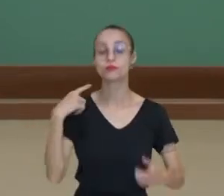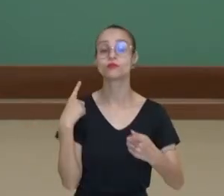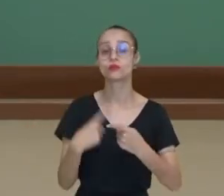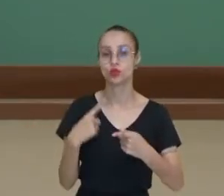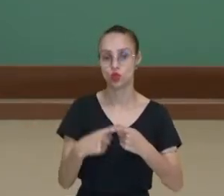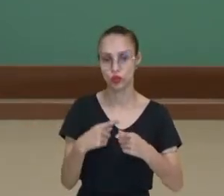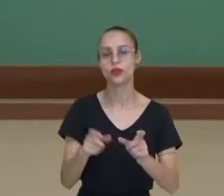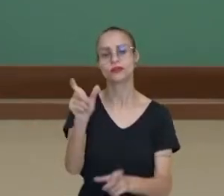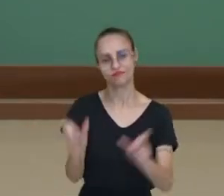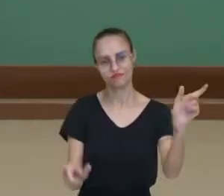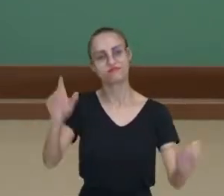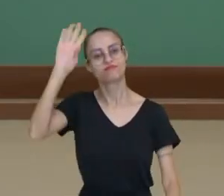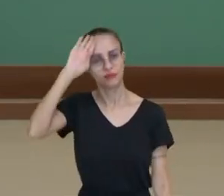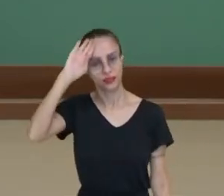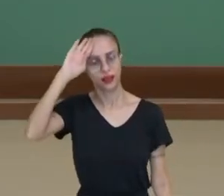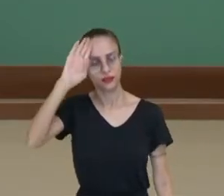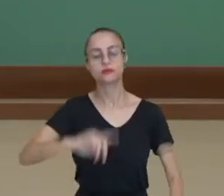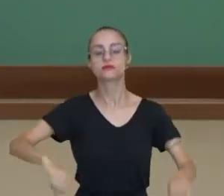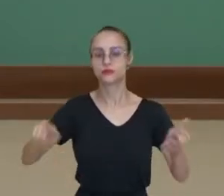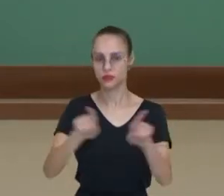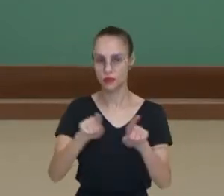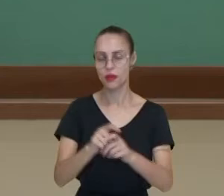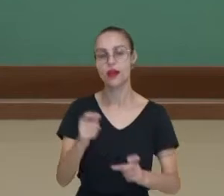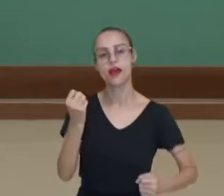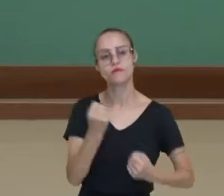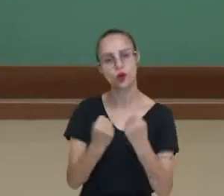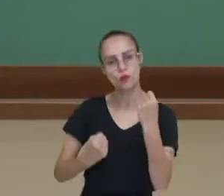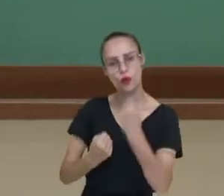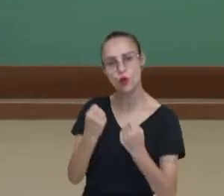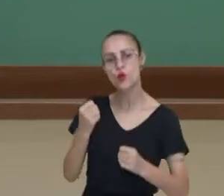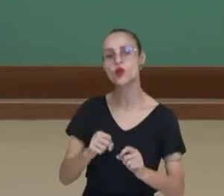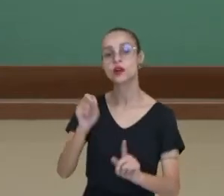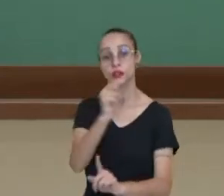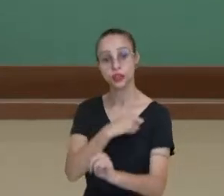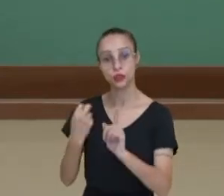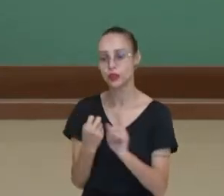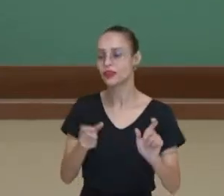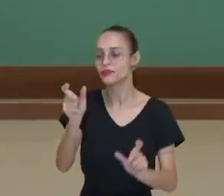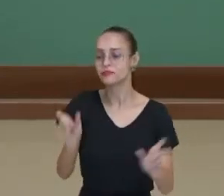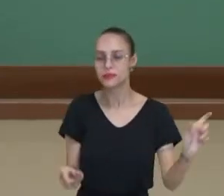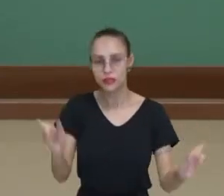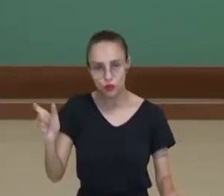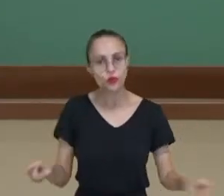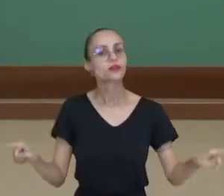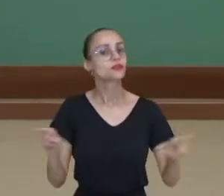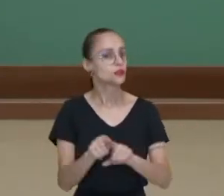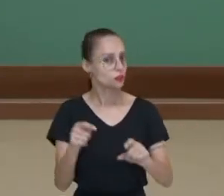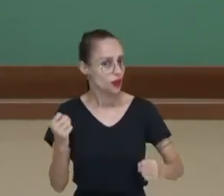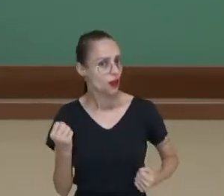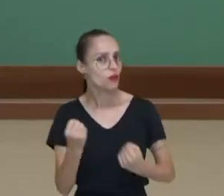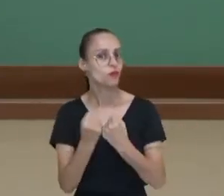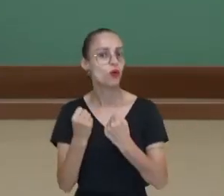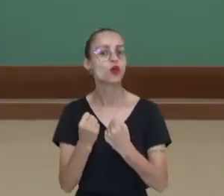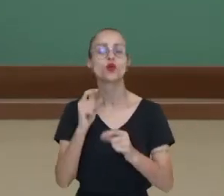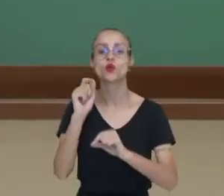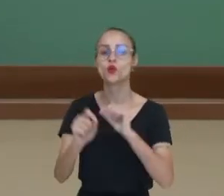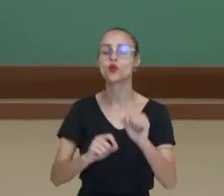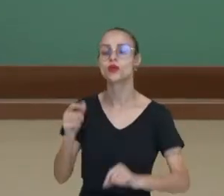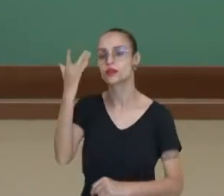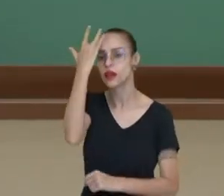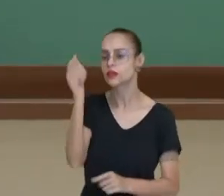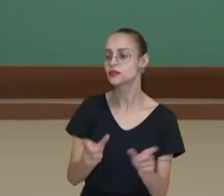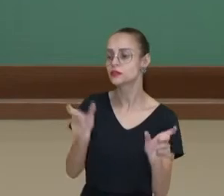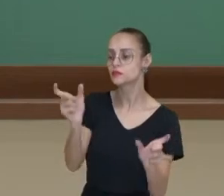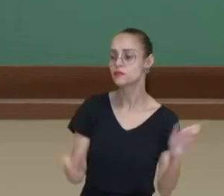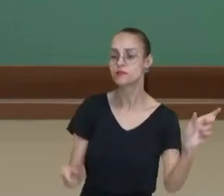dos militares, também contou com o apoio de parte da sociedade civil e contou com membros aí dessa sociedade